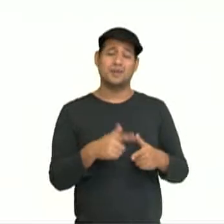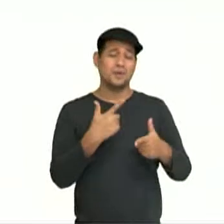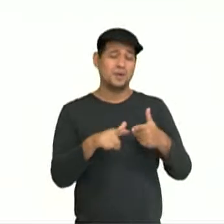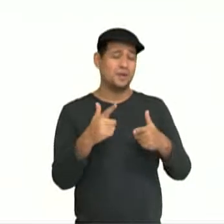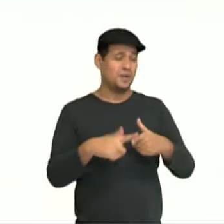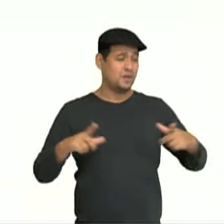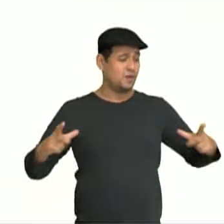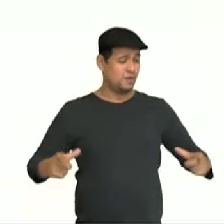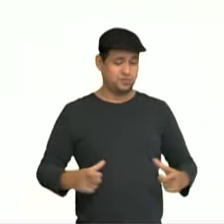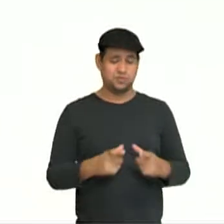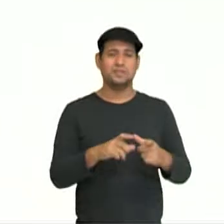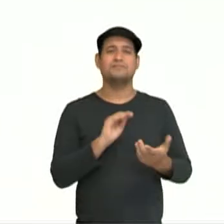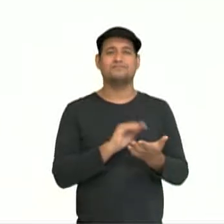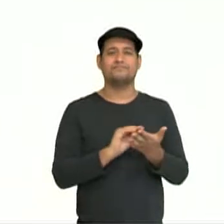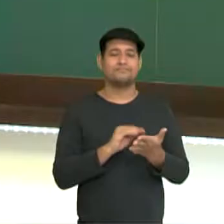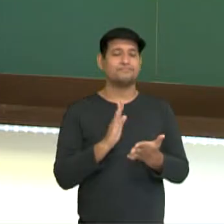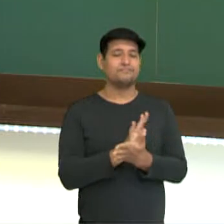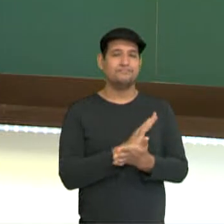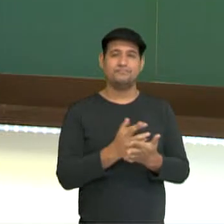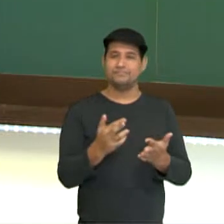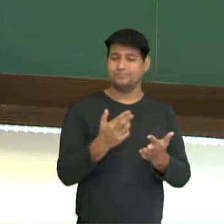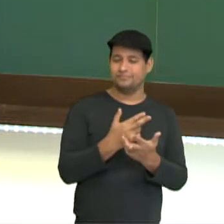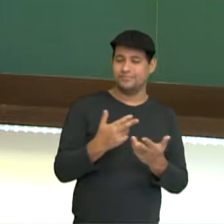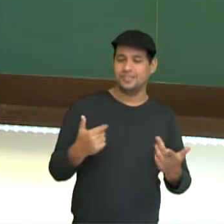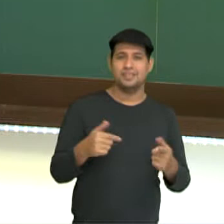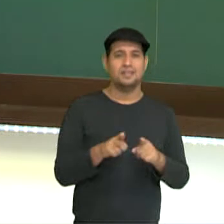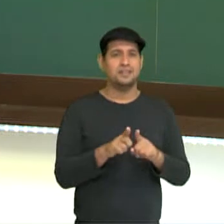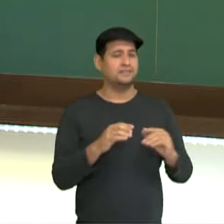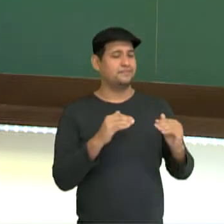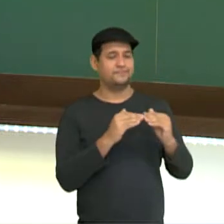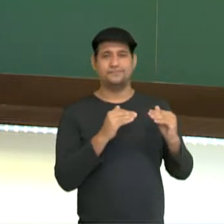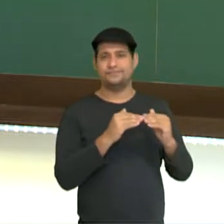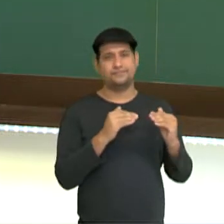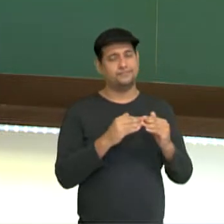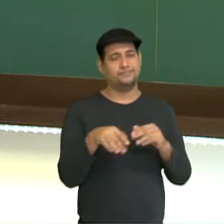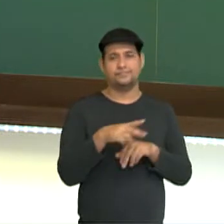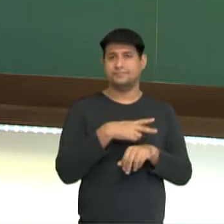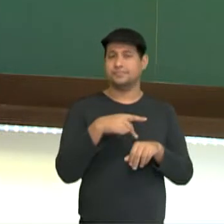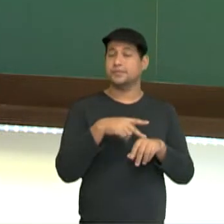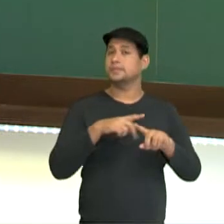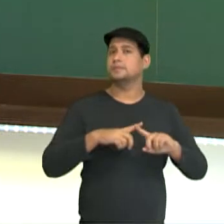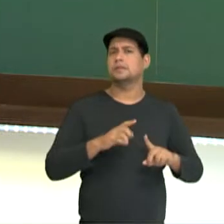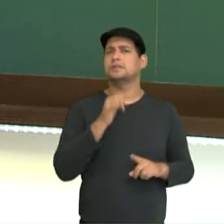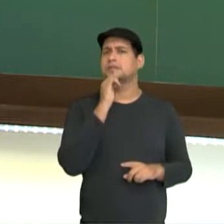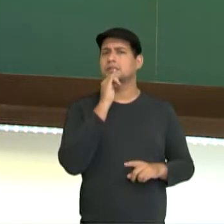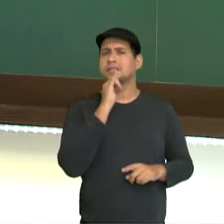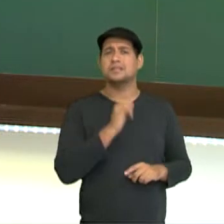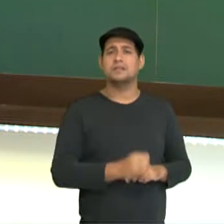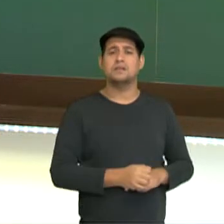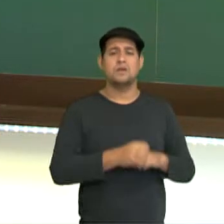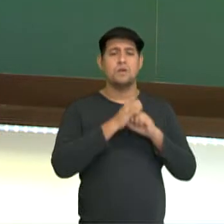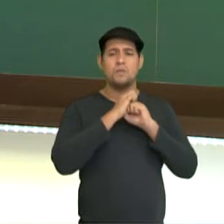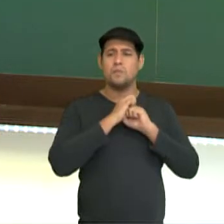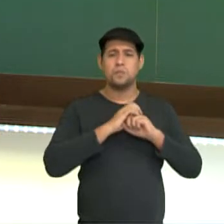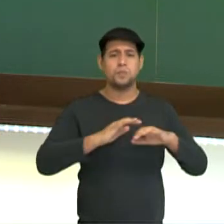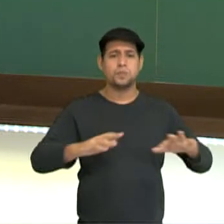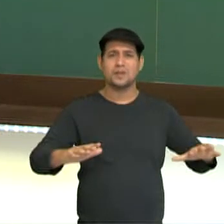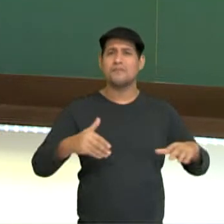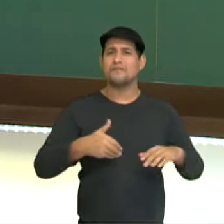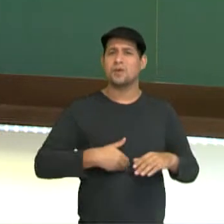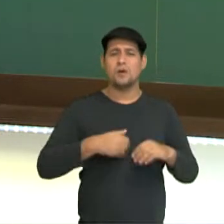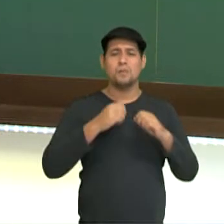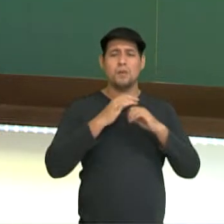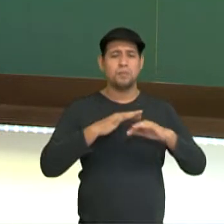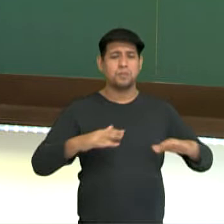a precariedade de alguns outros elementos que não estão condizentes com o país. Então, por exemplo, erradicar a fome e a